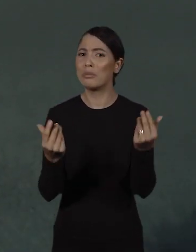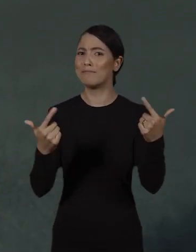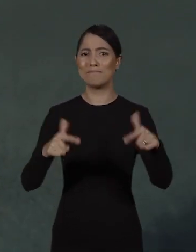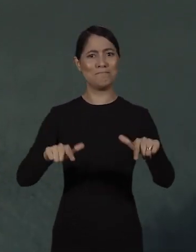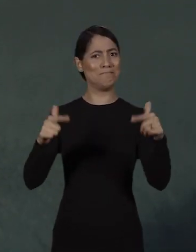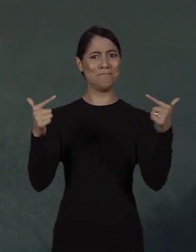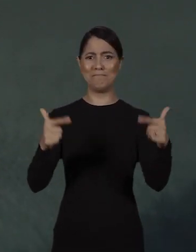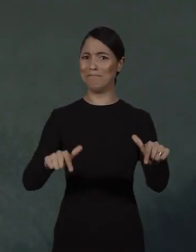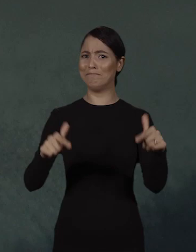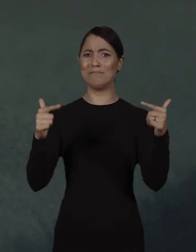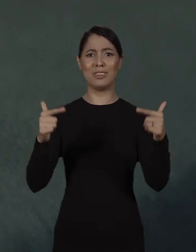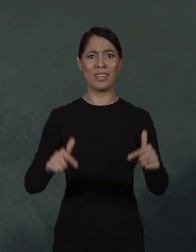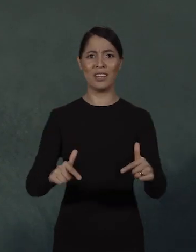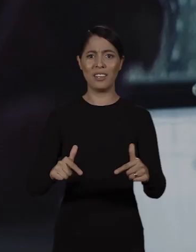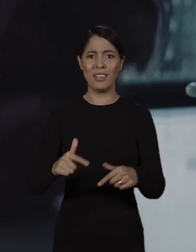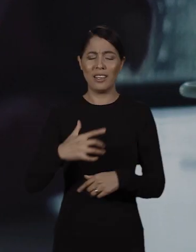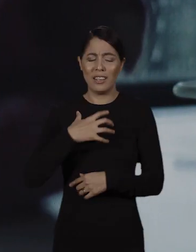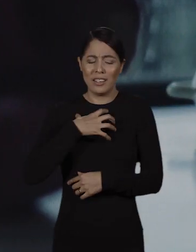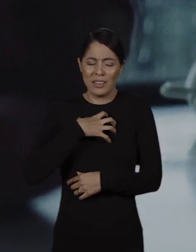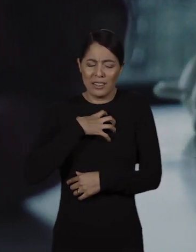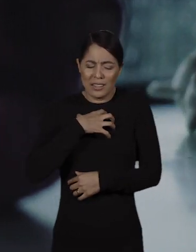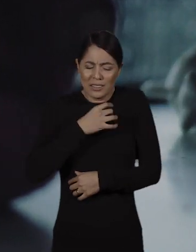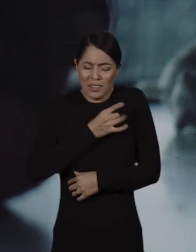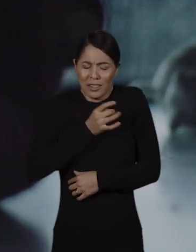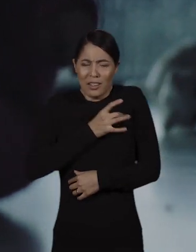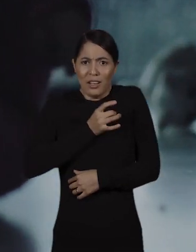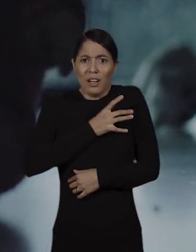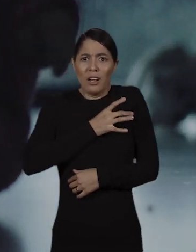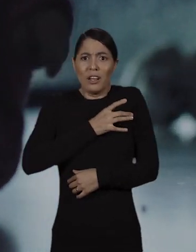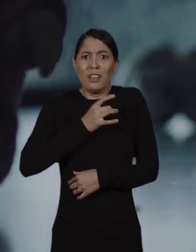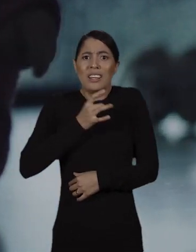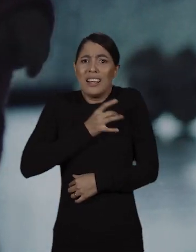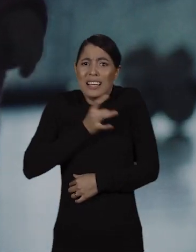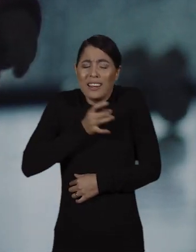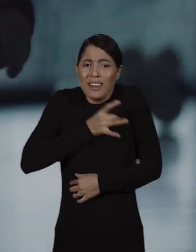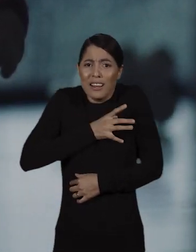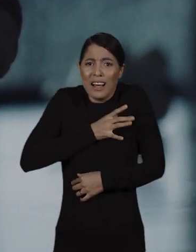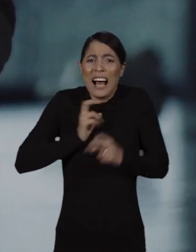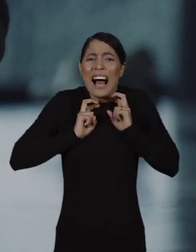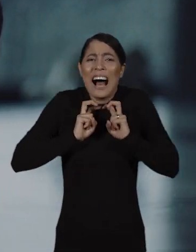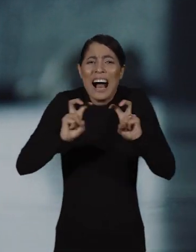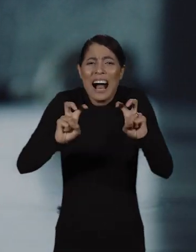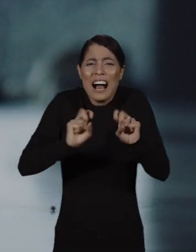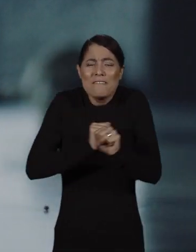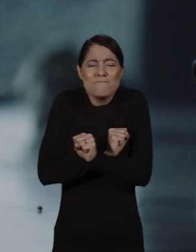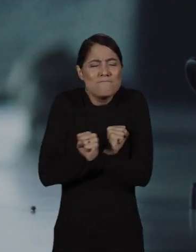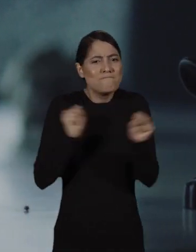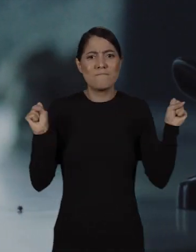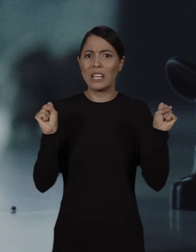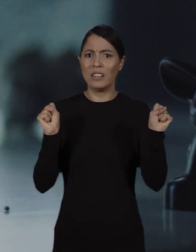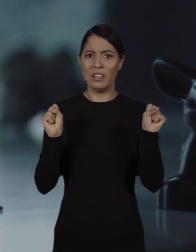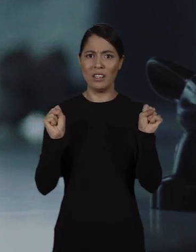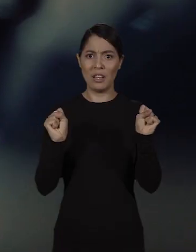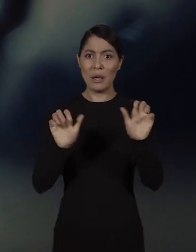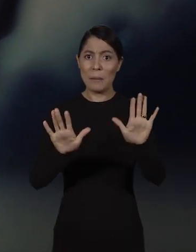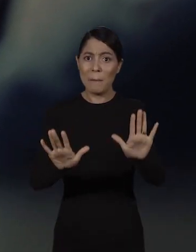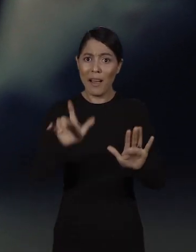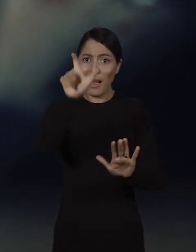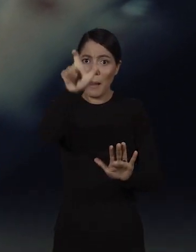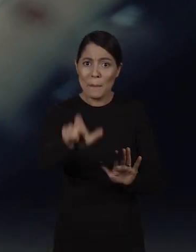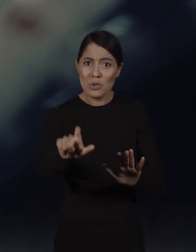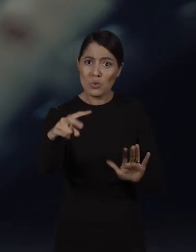mas eu não tenho como. Eu sinto medo, muito medo, mas eu não posso acreditar.